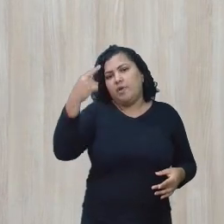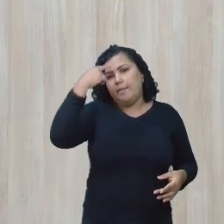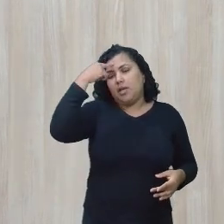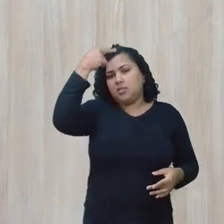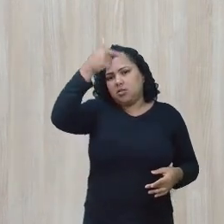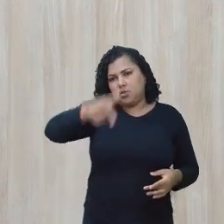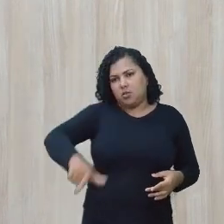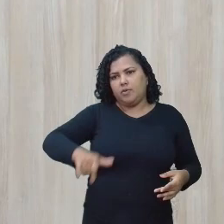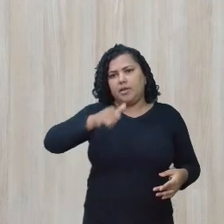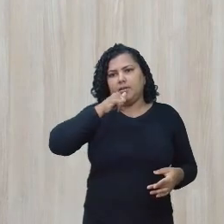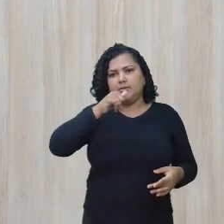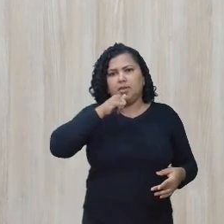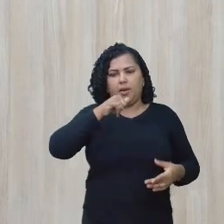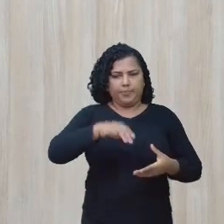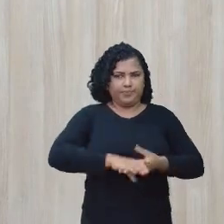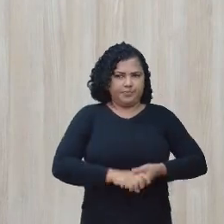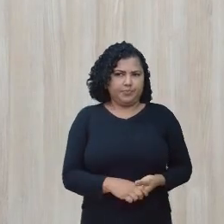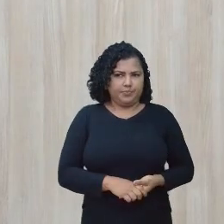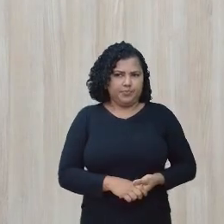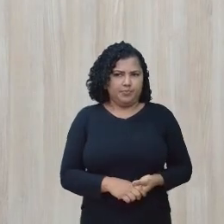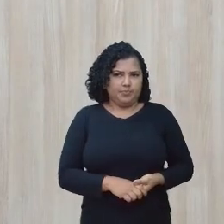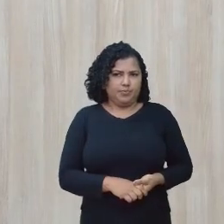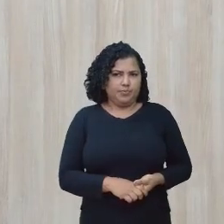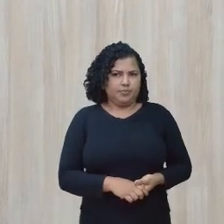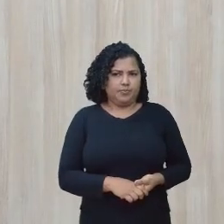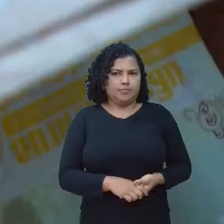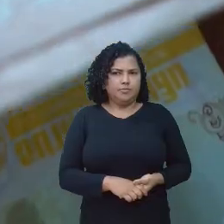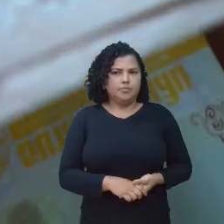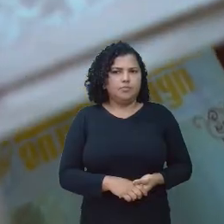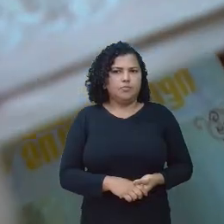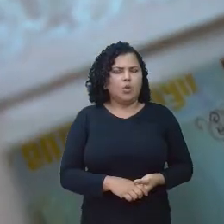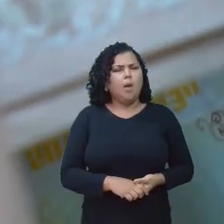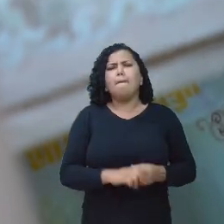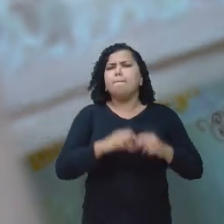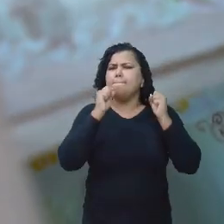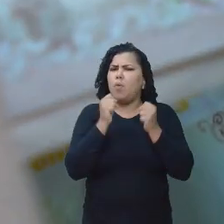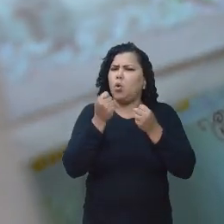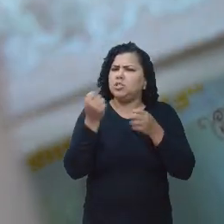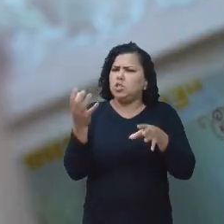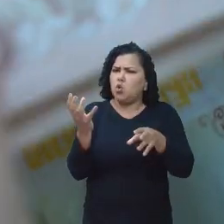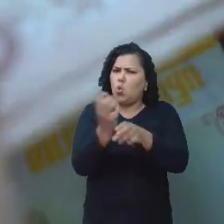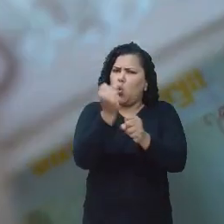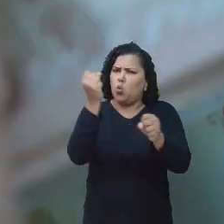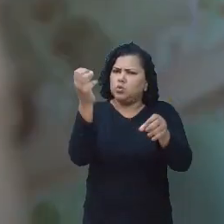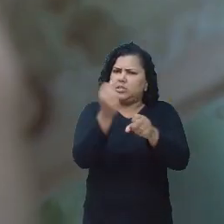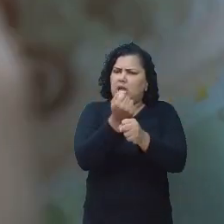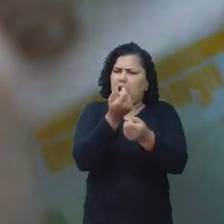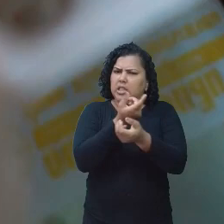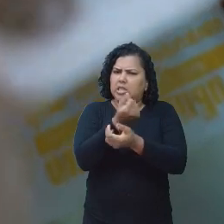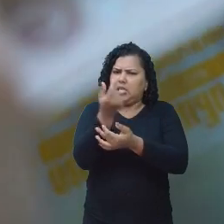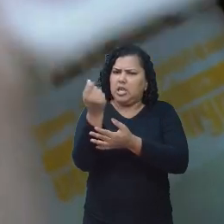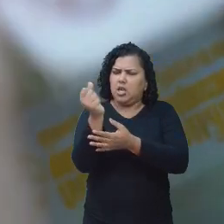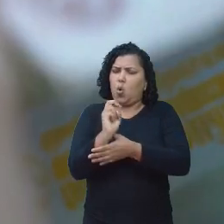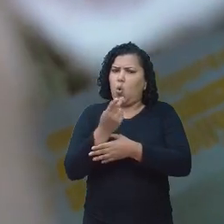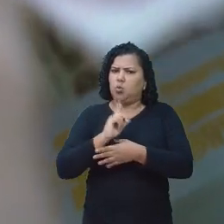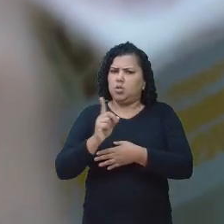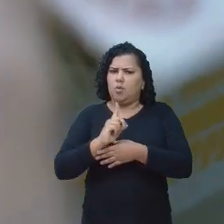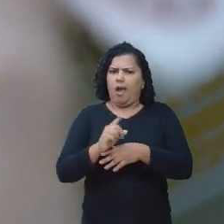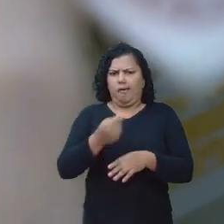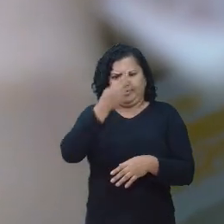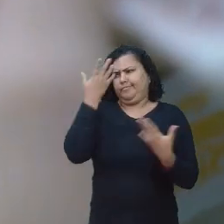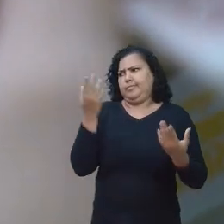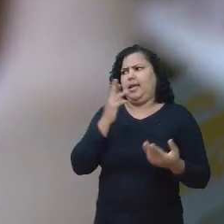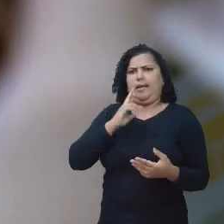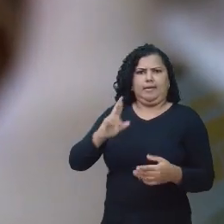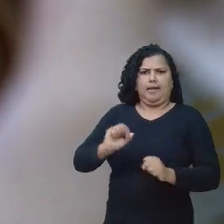isso. Olha lá. O dinheiro é contável ou é incontável? O que é que você vai pensar? Claro que é